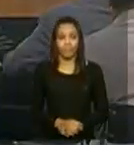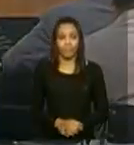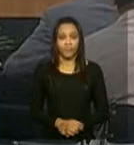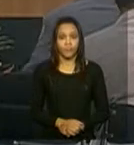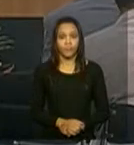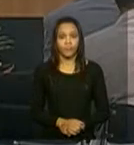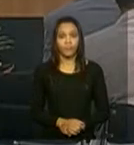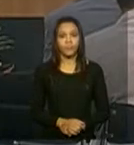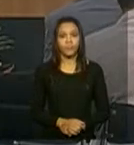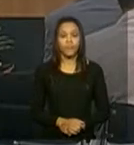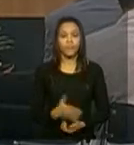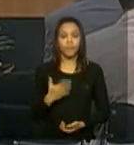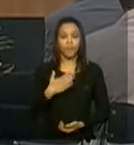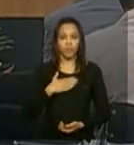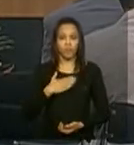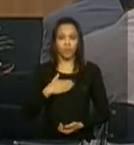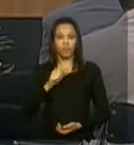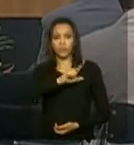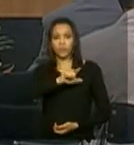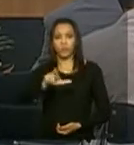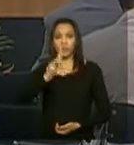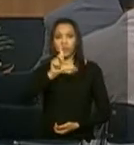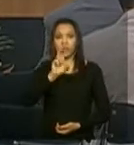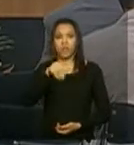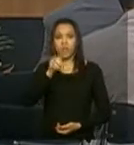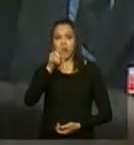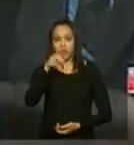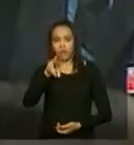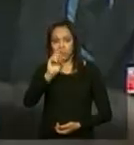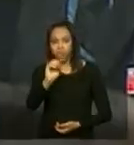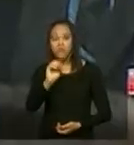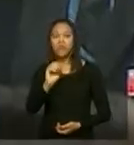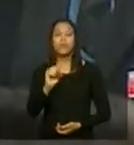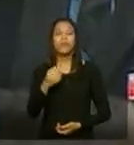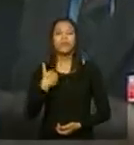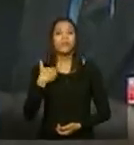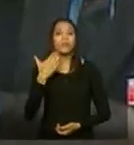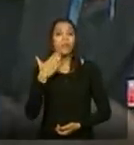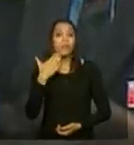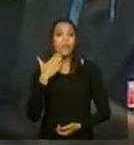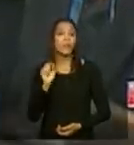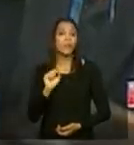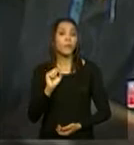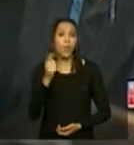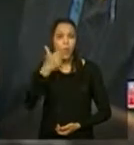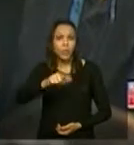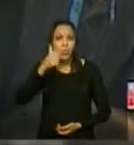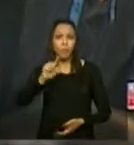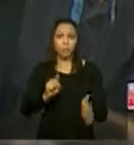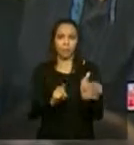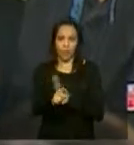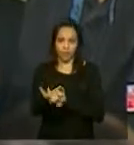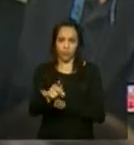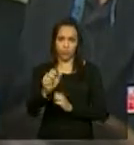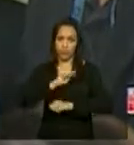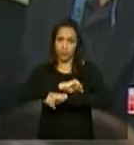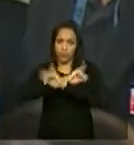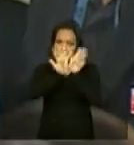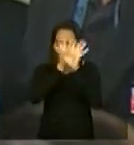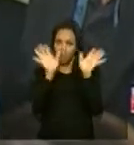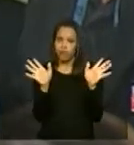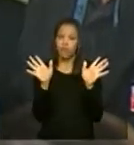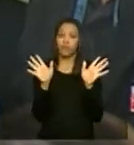lá leandro do ol é eu sou eu gostaria de refazer uma pergunta pra ficar claro é